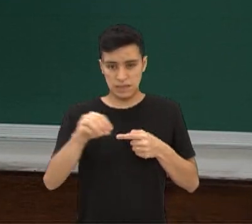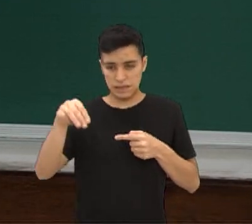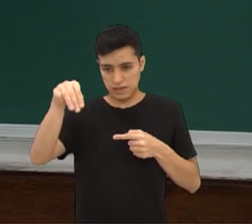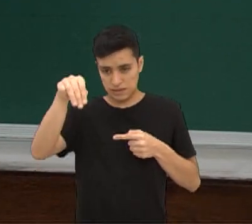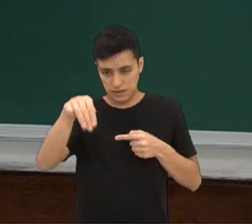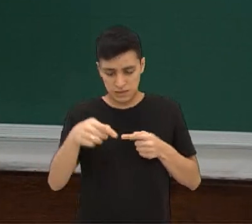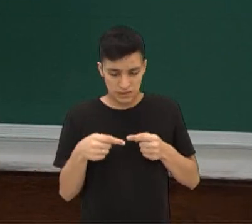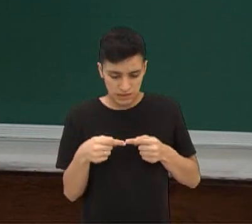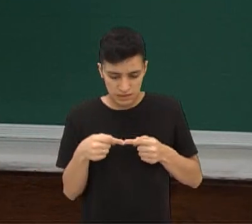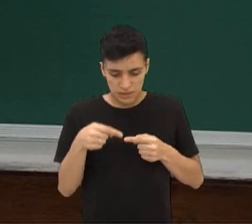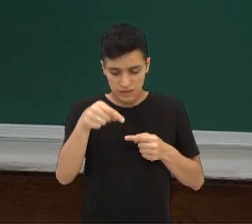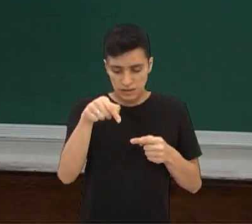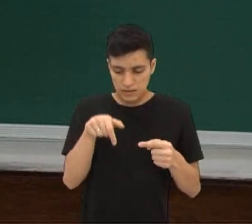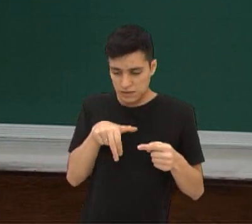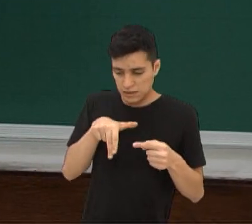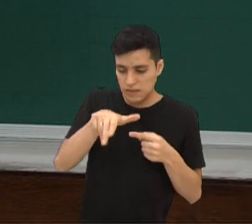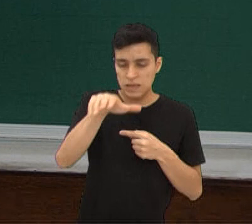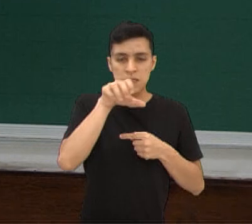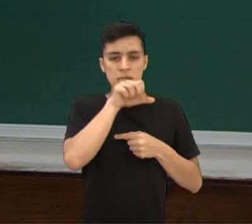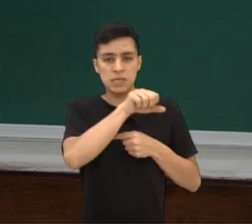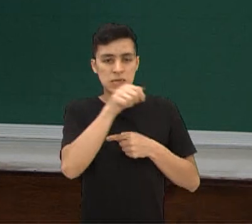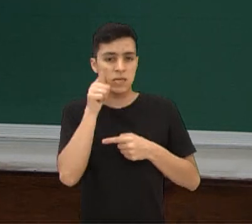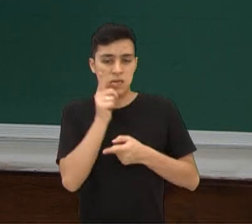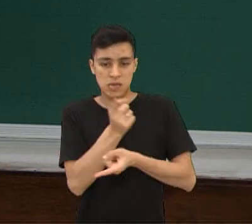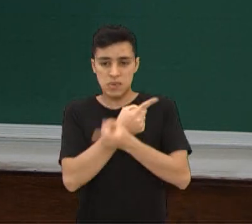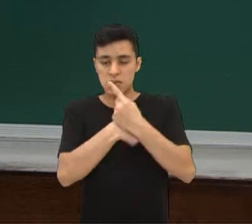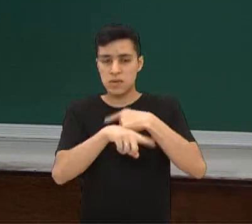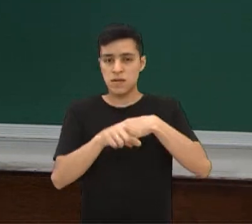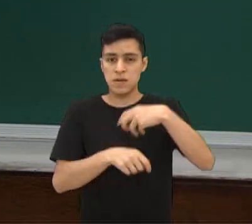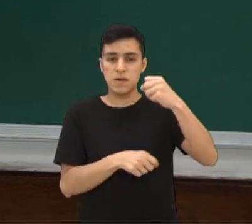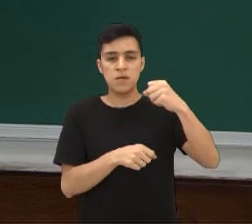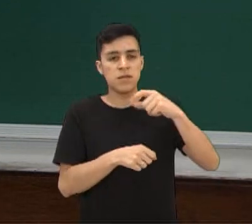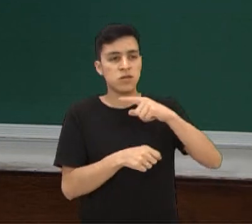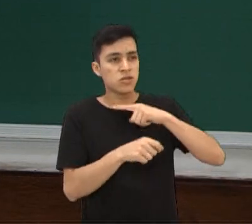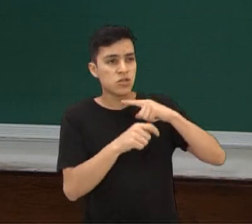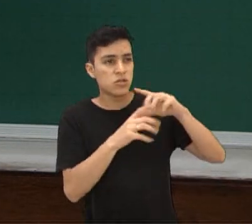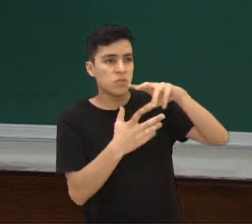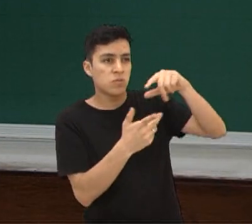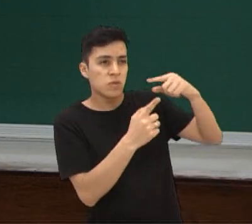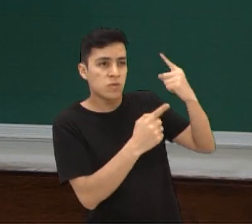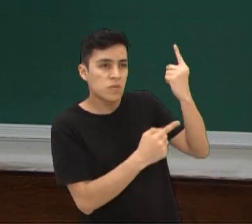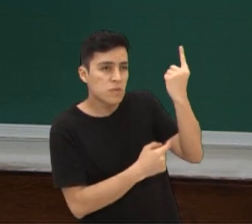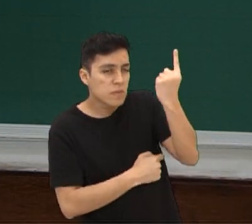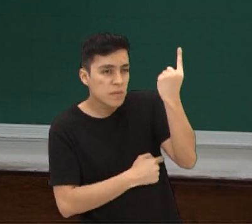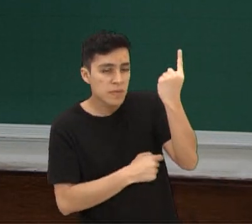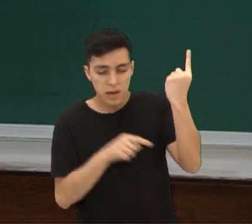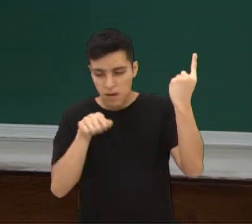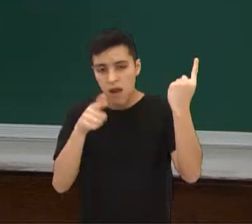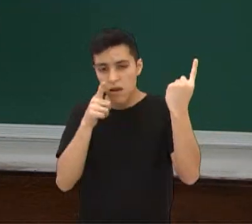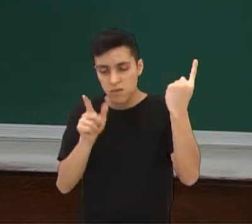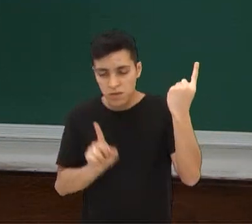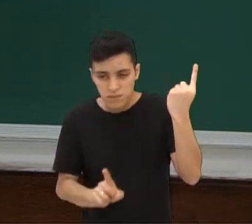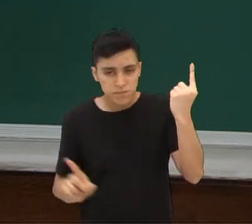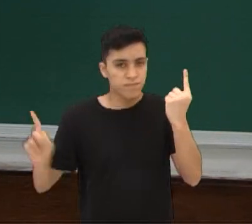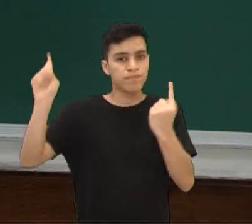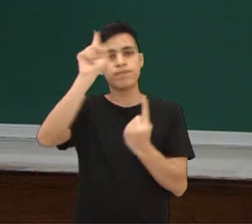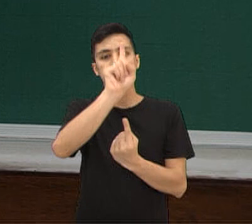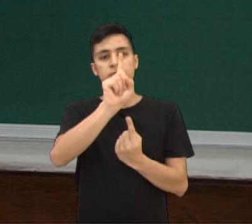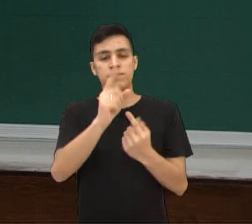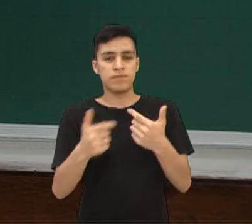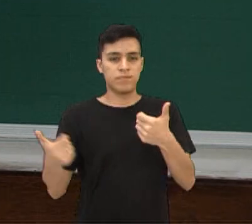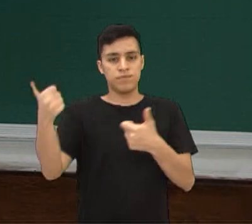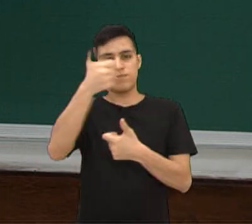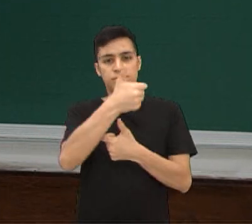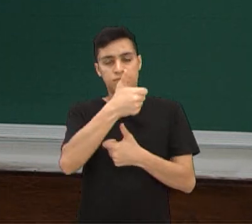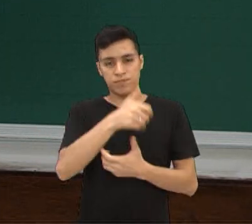quebrou o recorde mundial. Qual pronome eu uso aqui? Who or which? Letra B. At the zoo, there's a